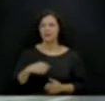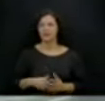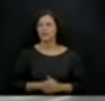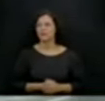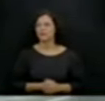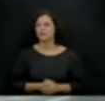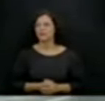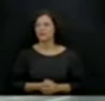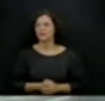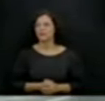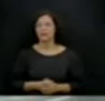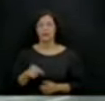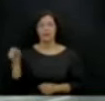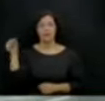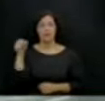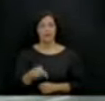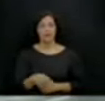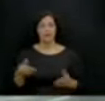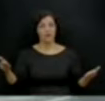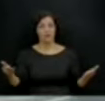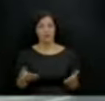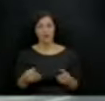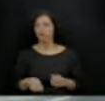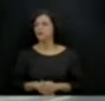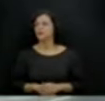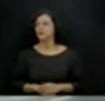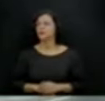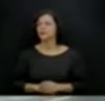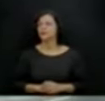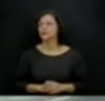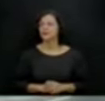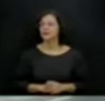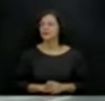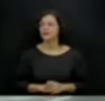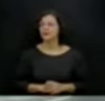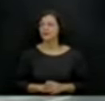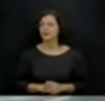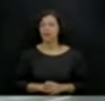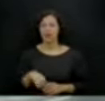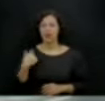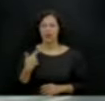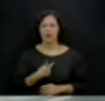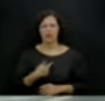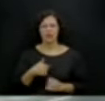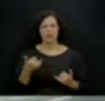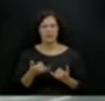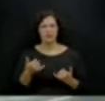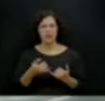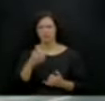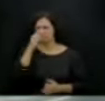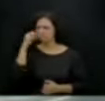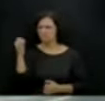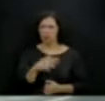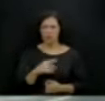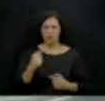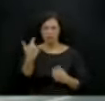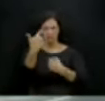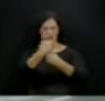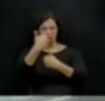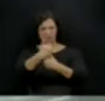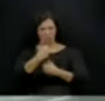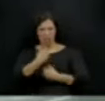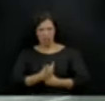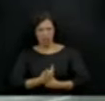o que nos traz hoje aqui é uma um desaforo uma ameaça